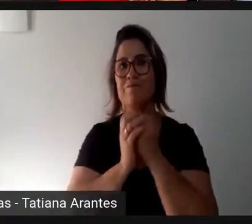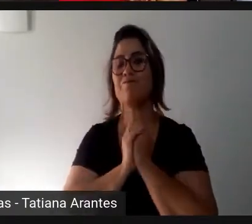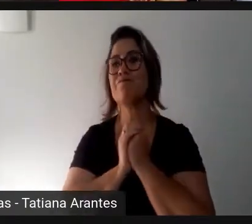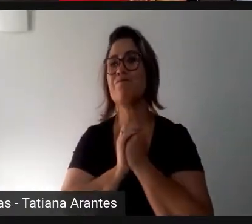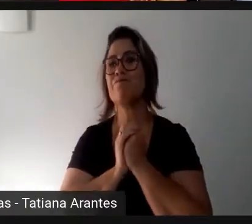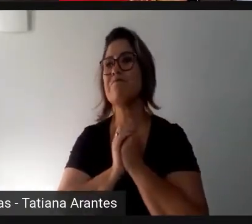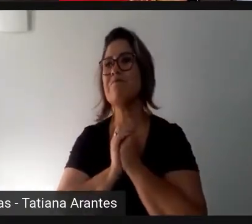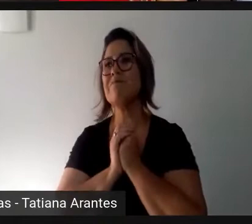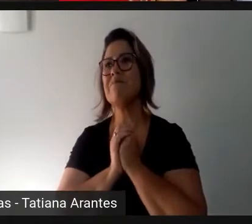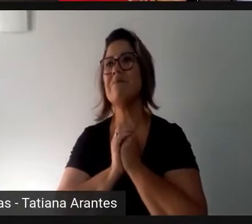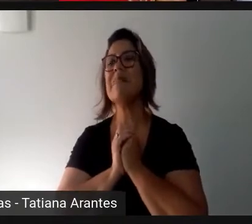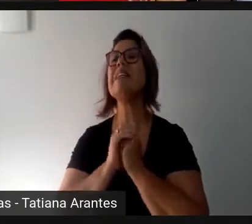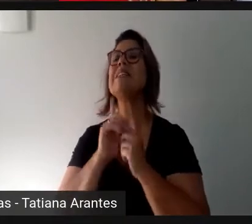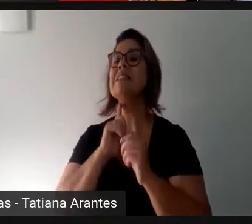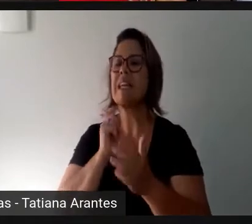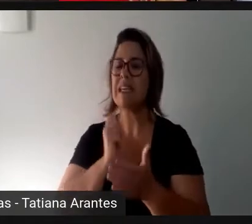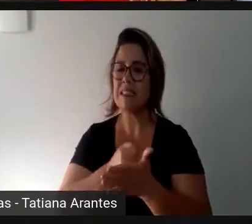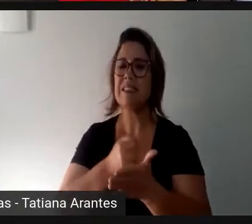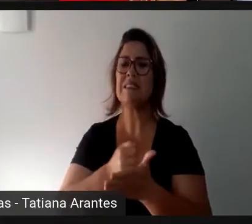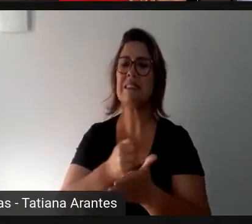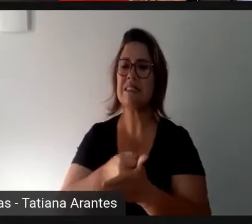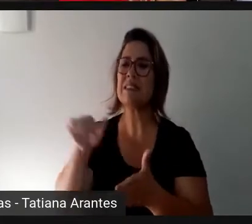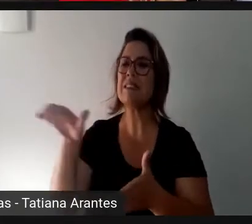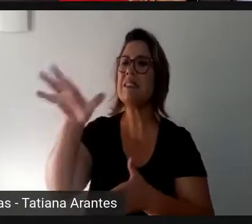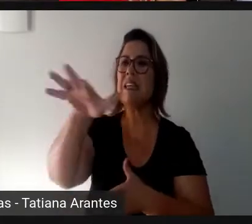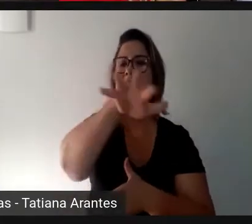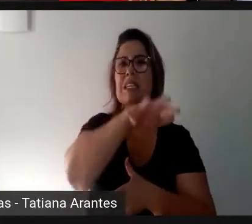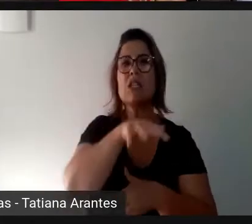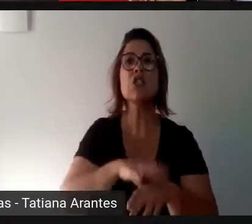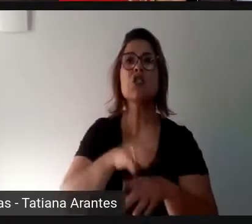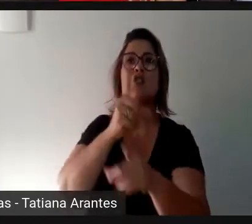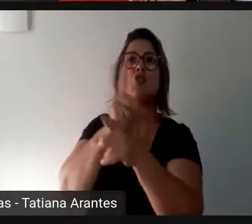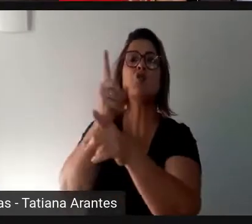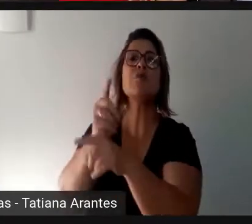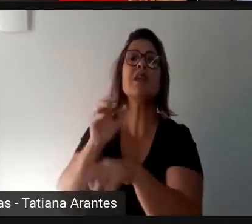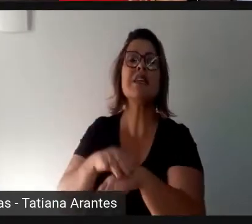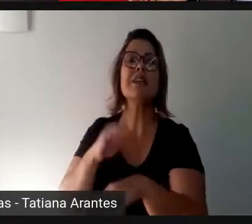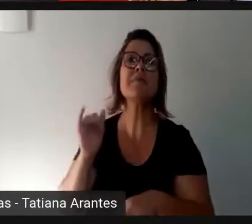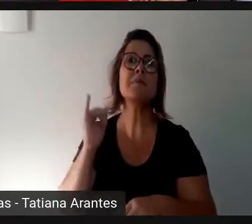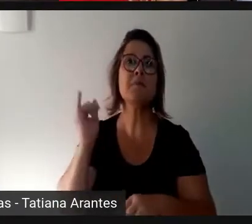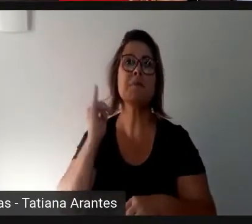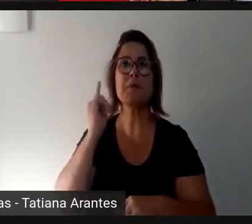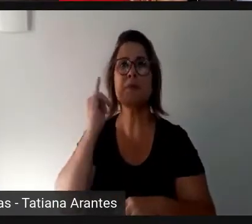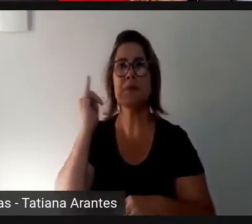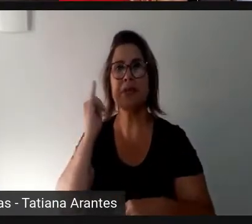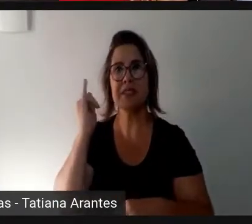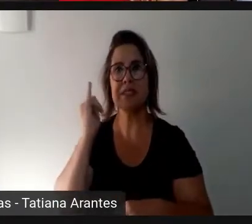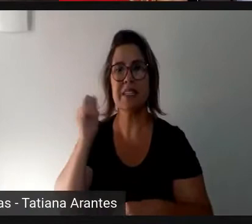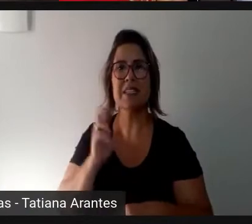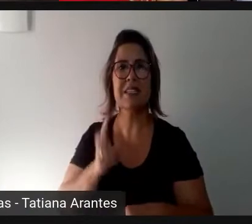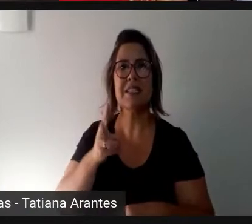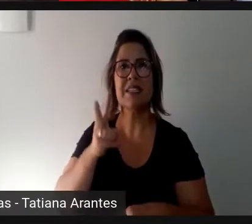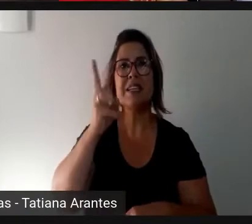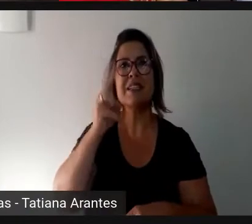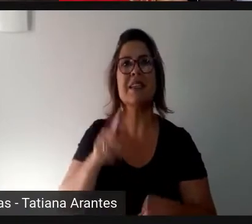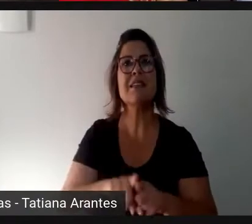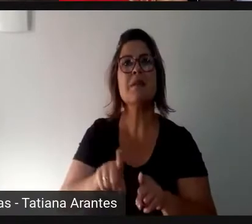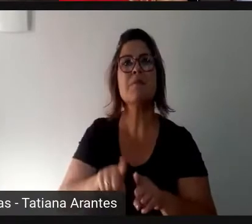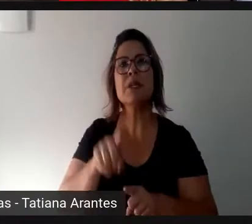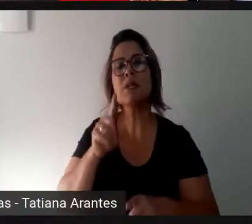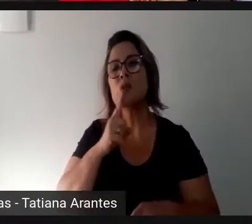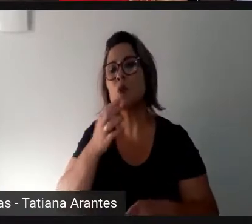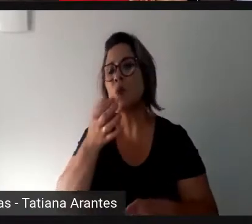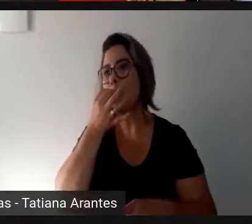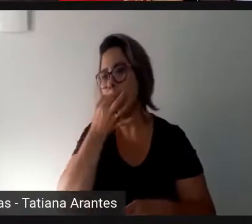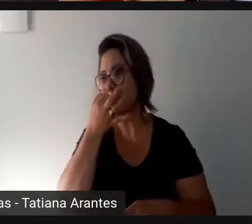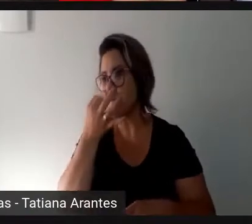tem que se mapear, tem que mapear seus riscos, isso é muito importante. Agora, eu acho que eu sempre sugiro um coringa para quem quer trabalhar